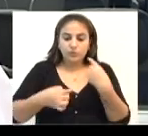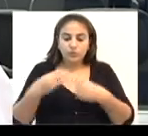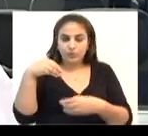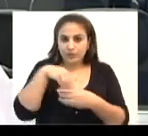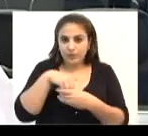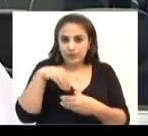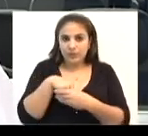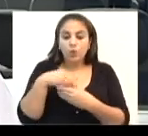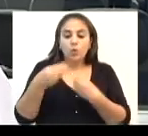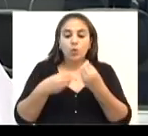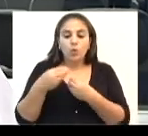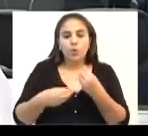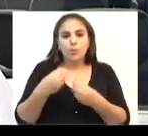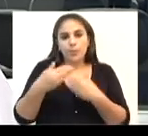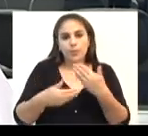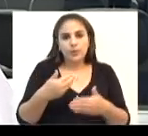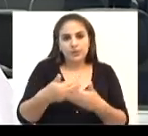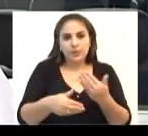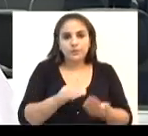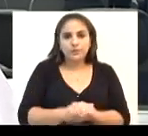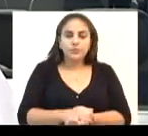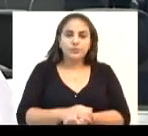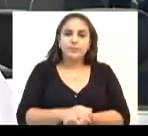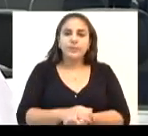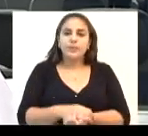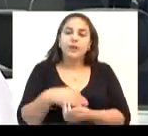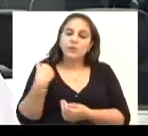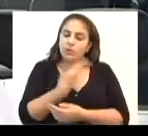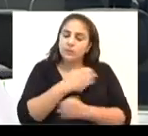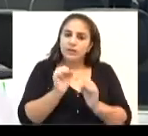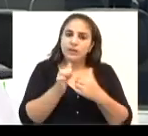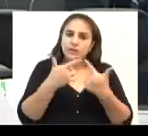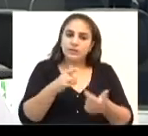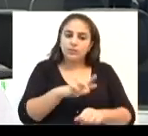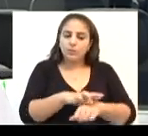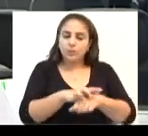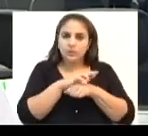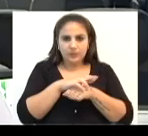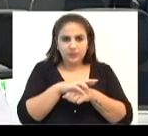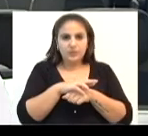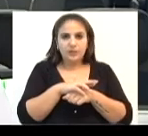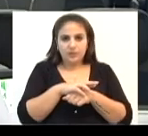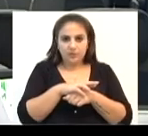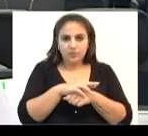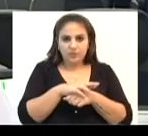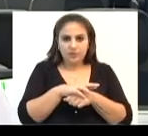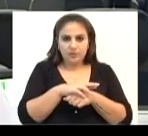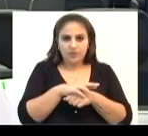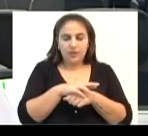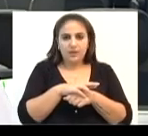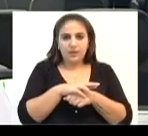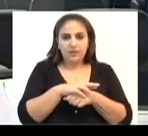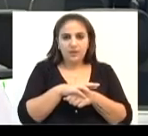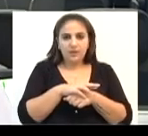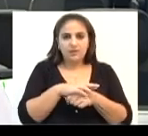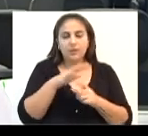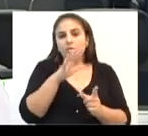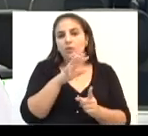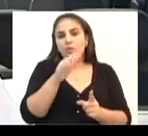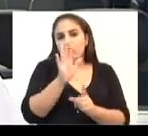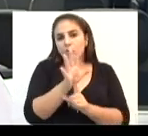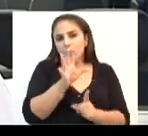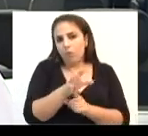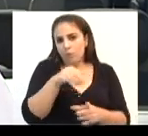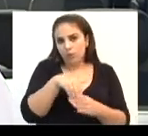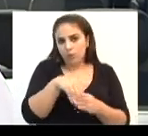como se proceder. Mas a nossa ação vai ser na defesa da manutenção do veto e tentar construir para as